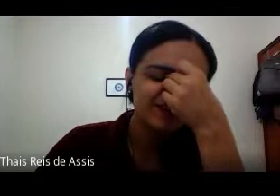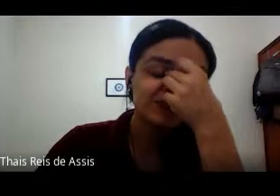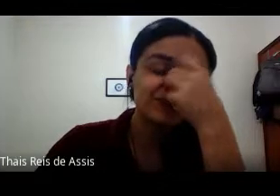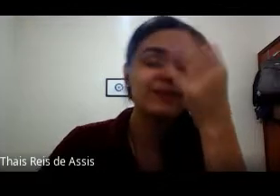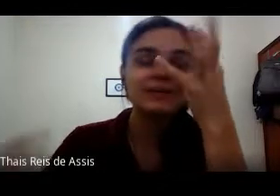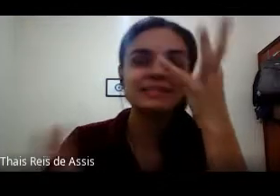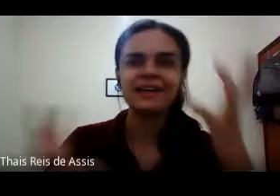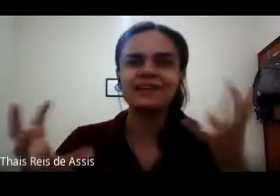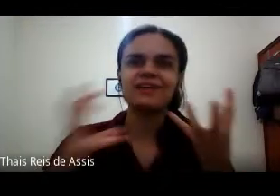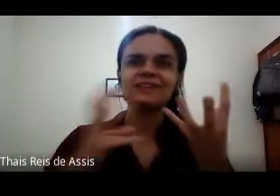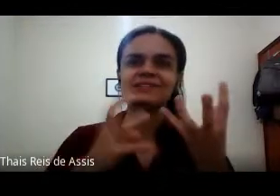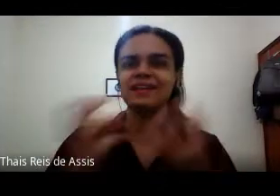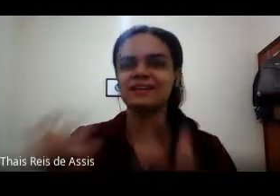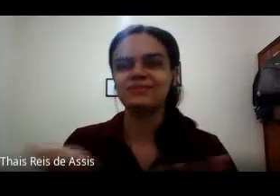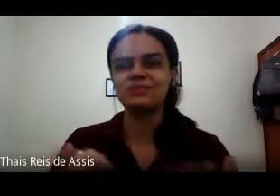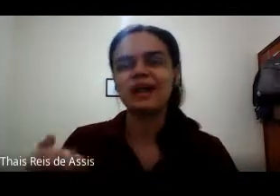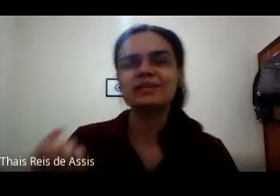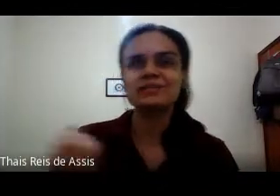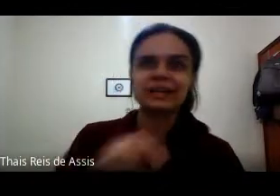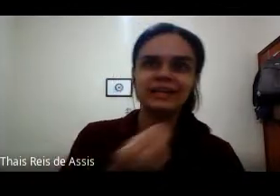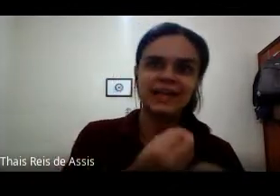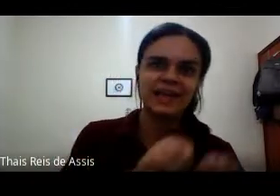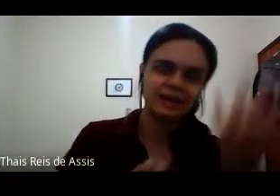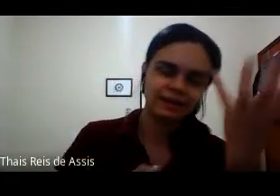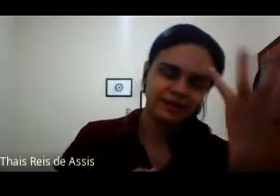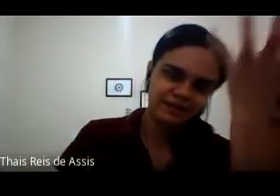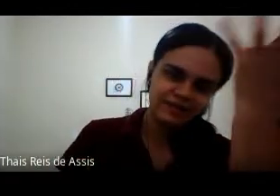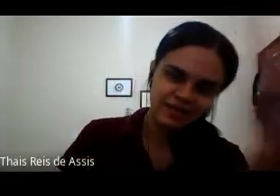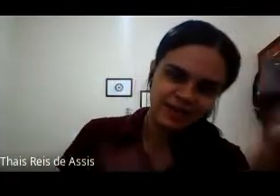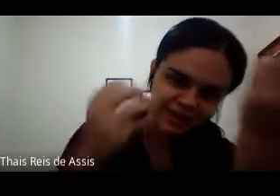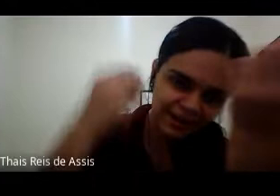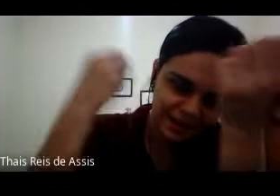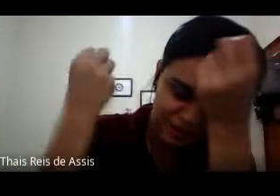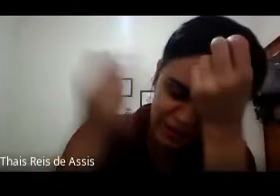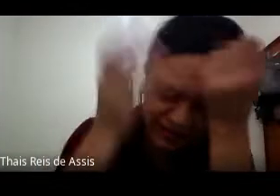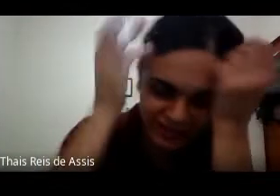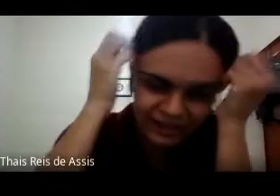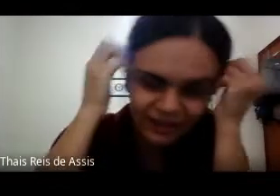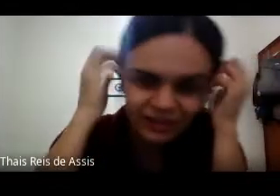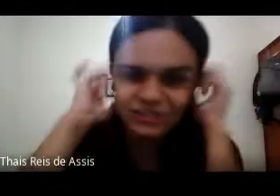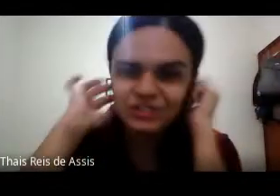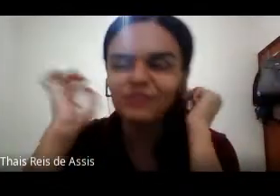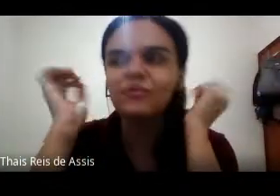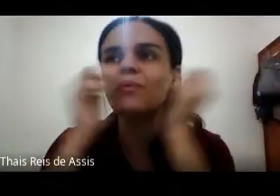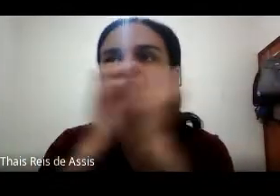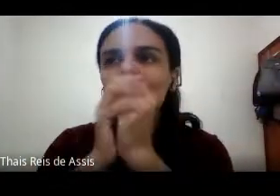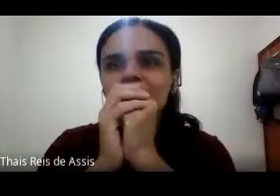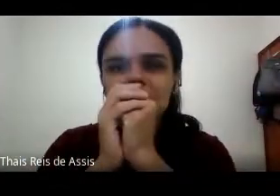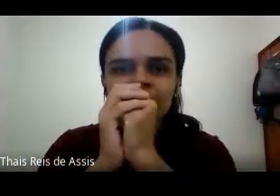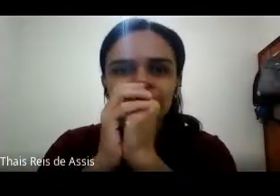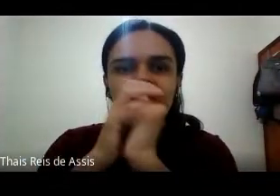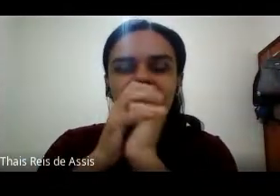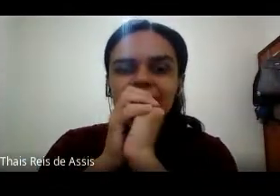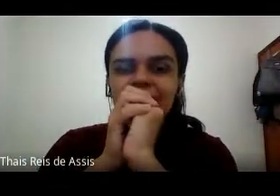gente. Eu não consegue fazer essa filtragem do que é fake e do que é verdadeiro. A gente vive